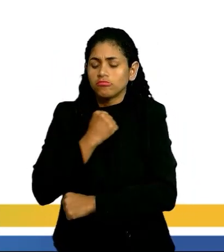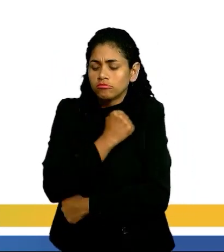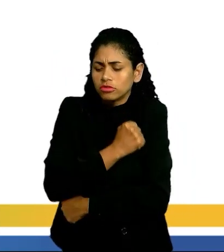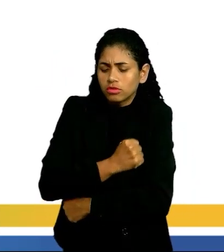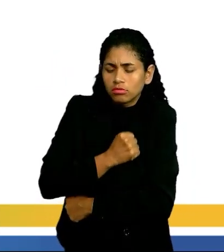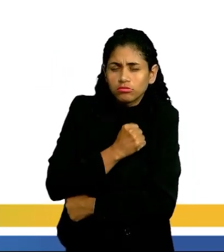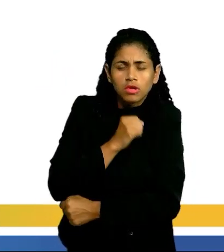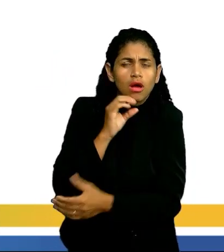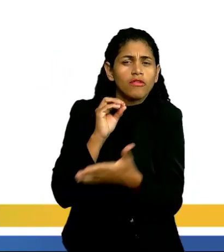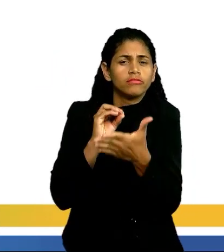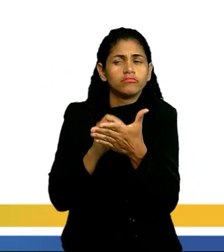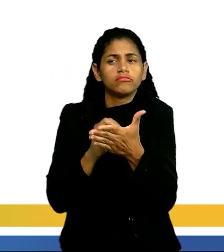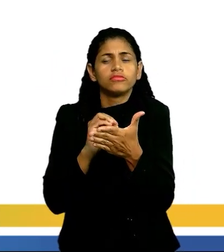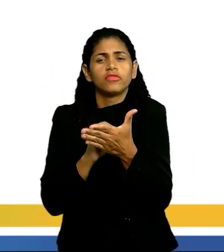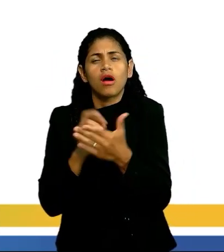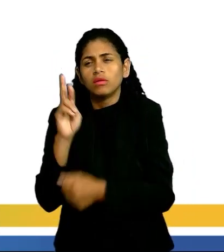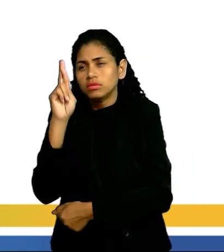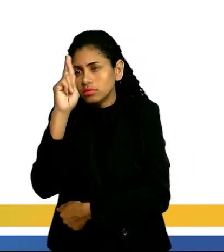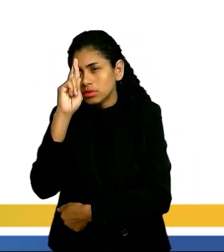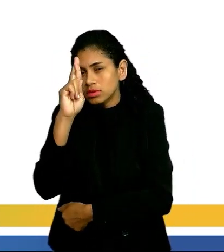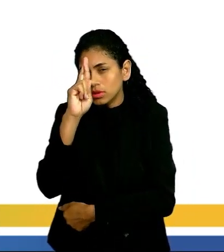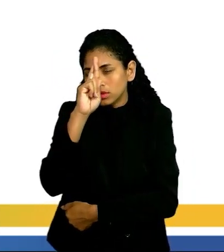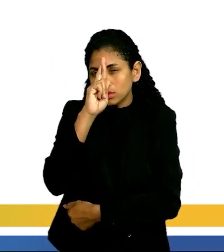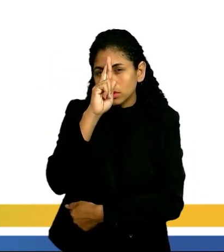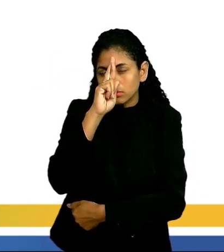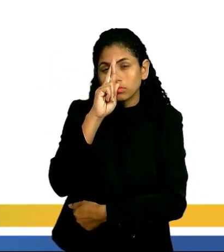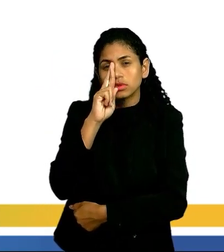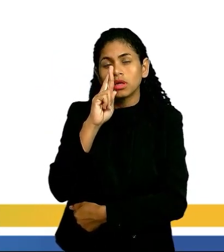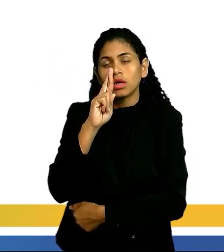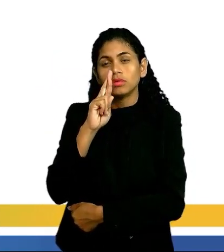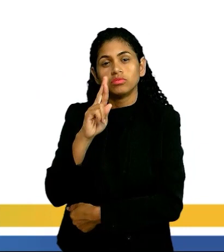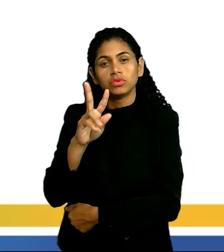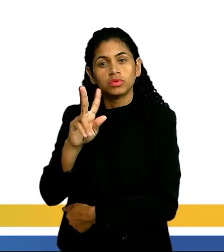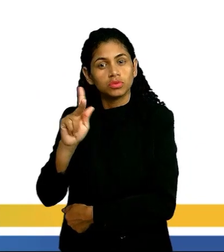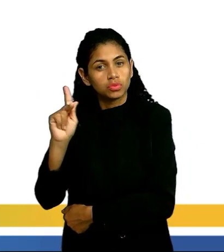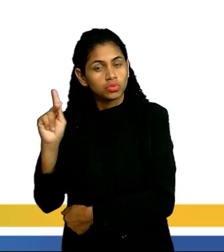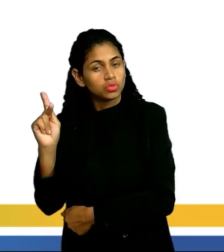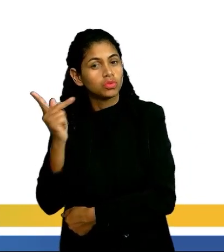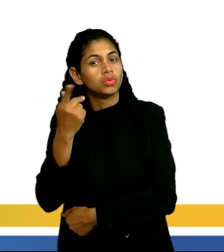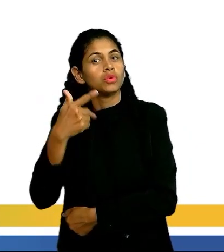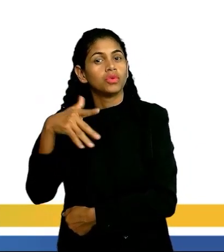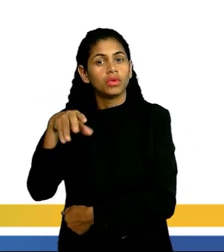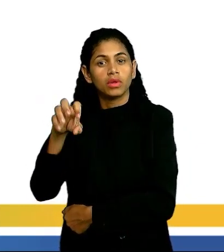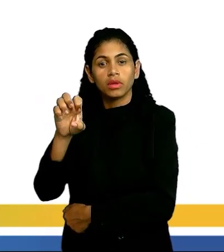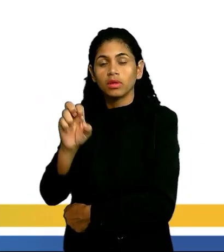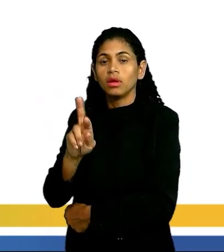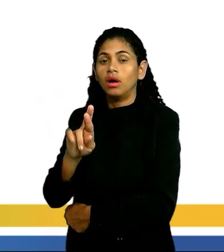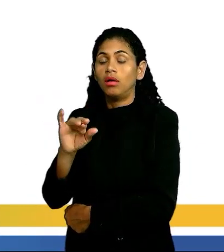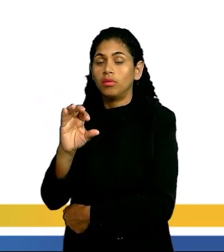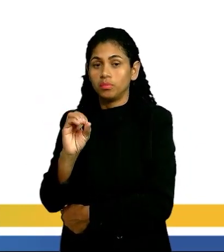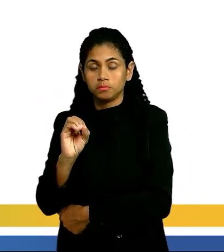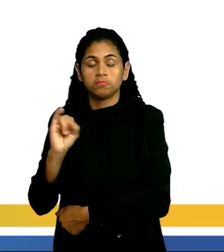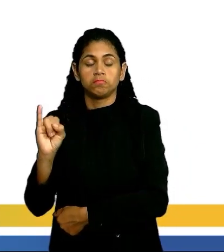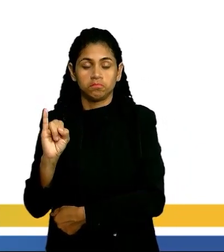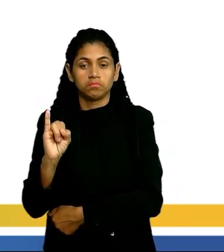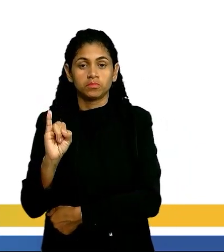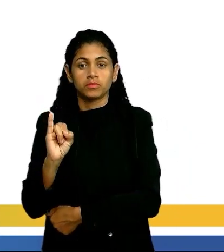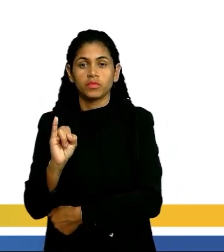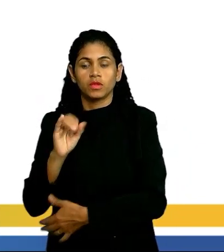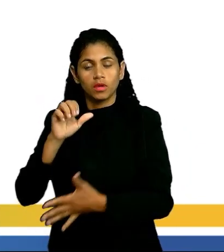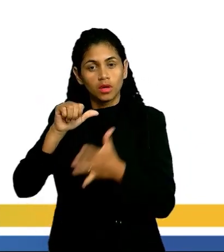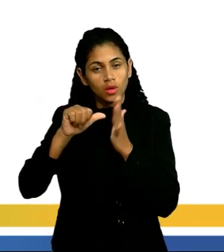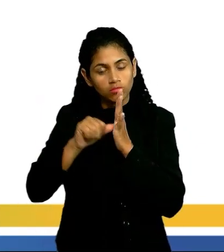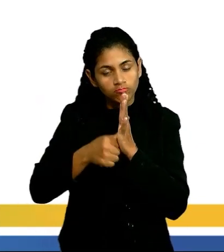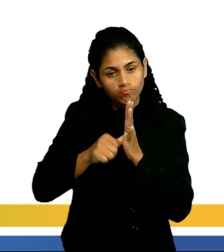daquela história, né, daquele heroísmo todo que no passado a Itália vivenciou. Então, esse é um símbolo